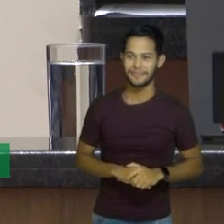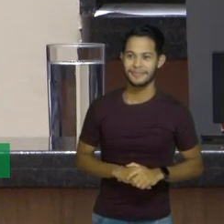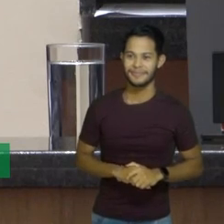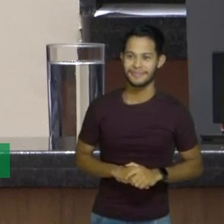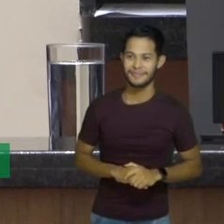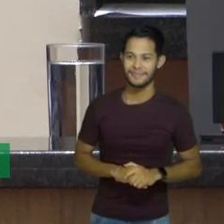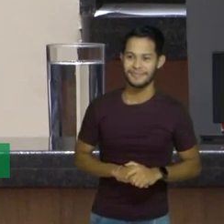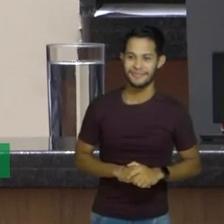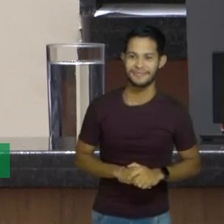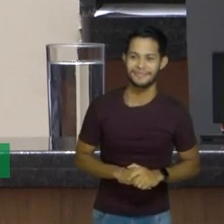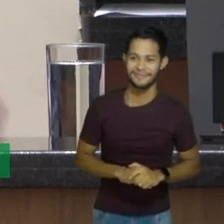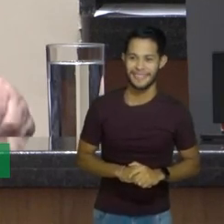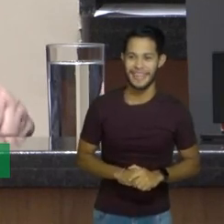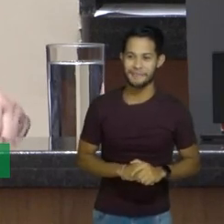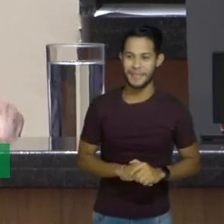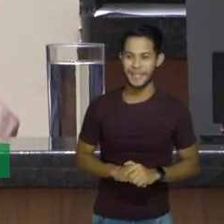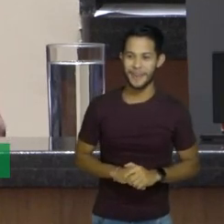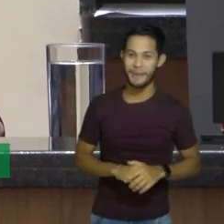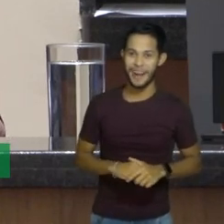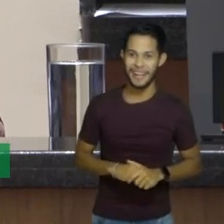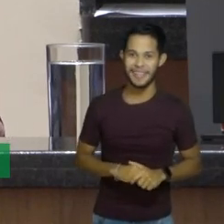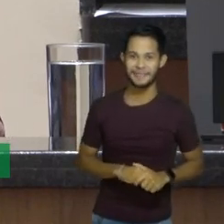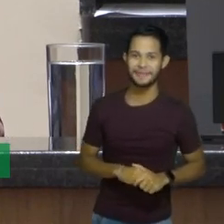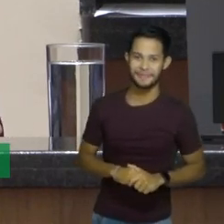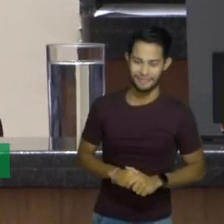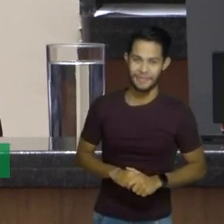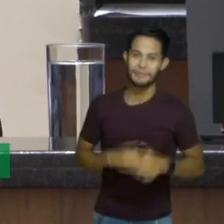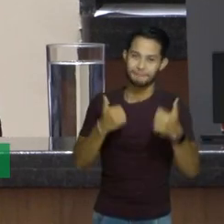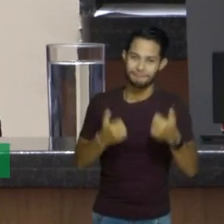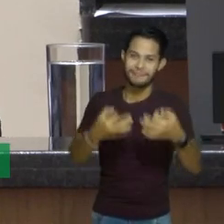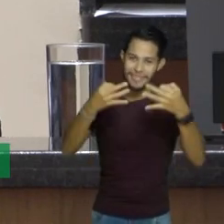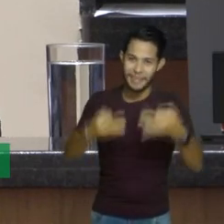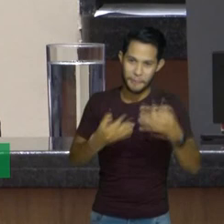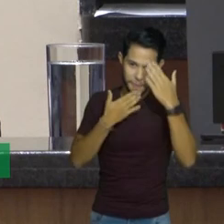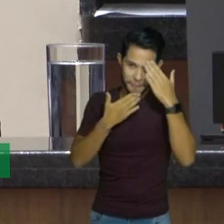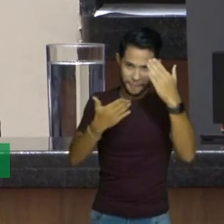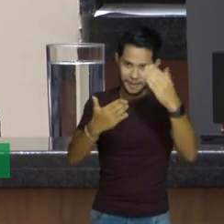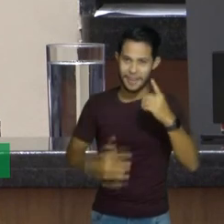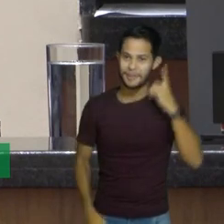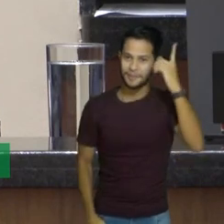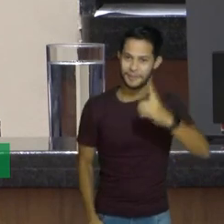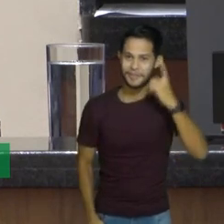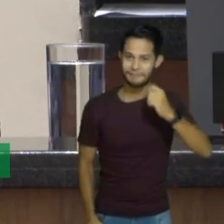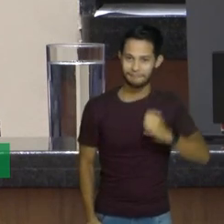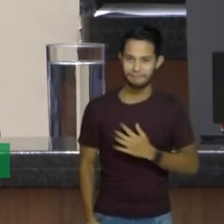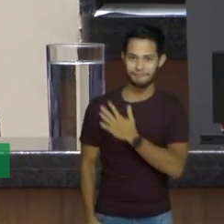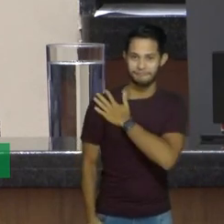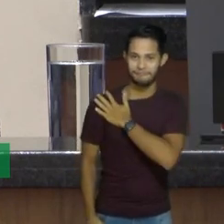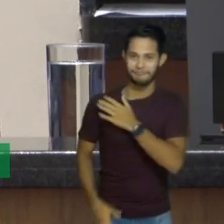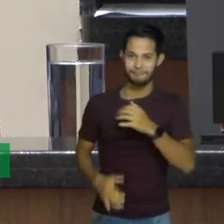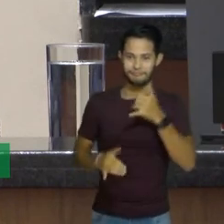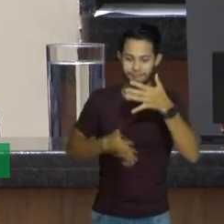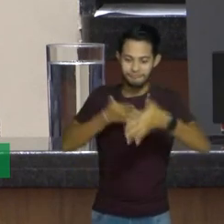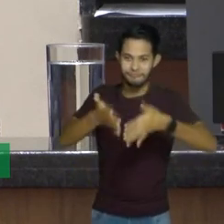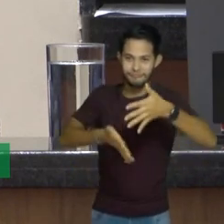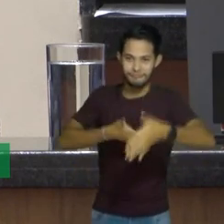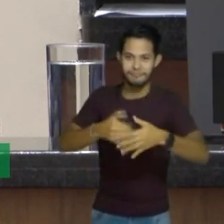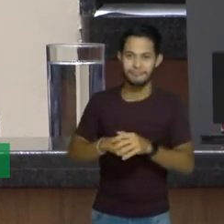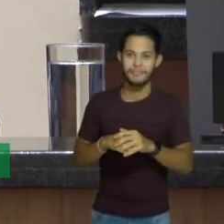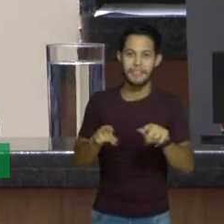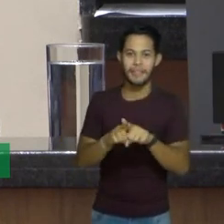Feita a manifestação, deputado Napoleão Bernardes, e o registro